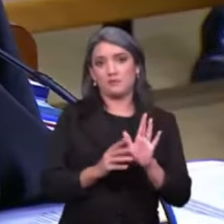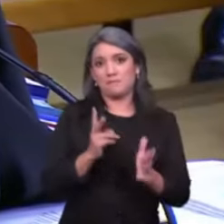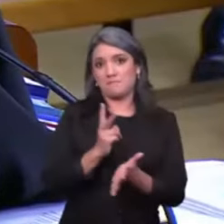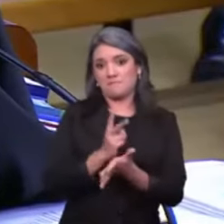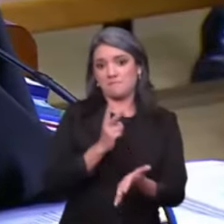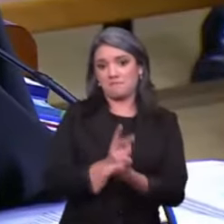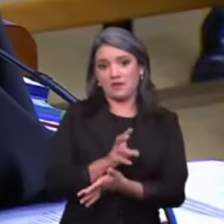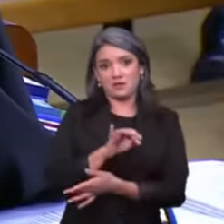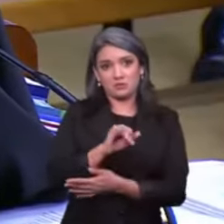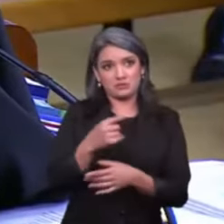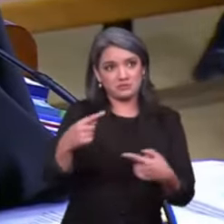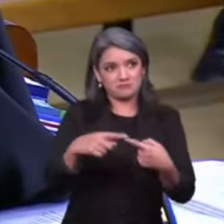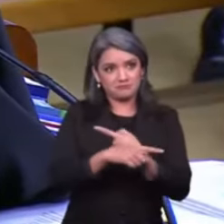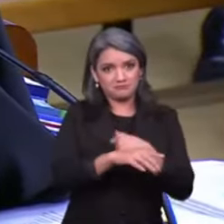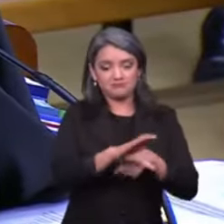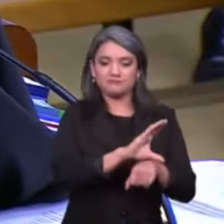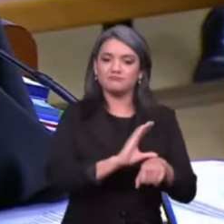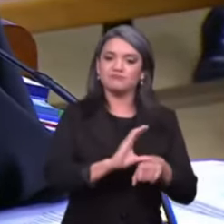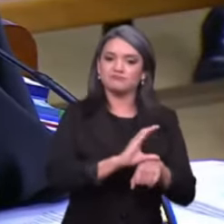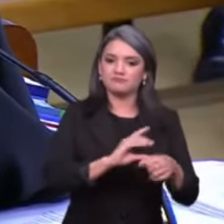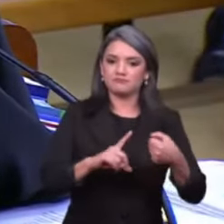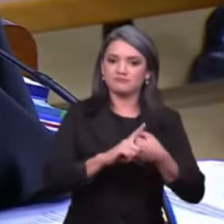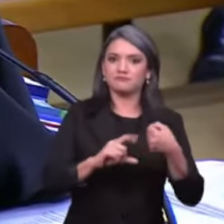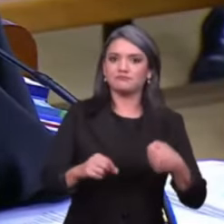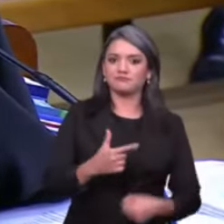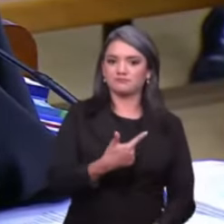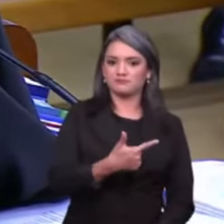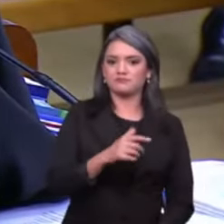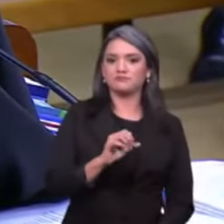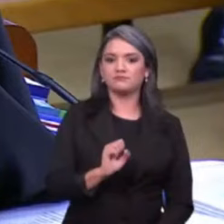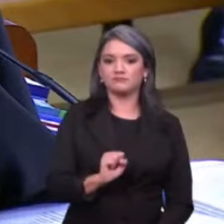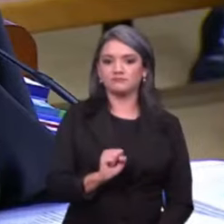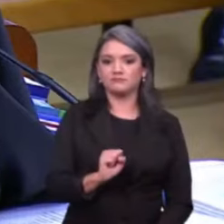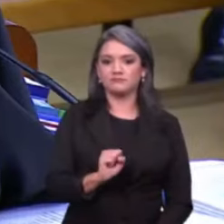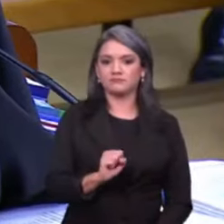a inconstitucionalidade do artigo 28.